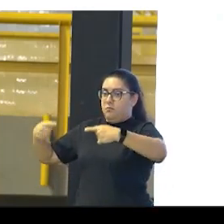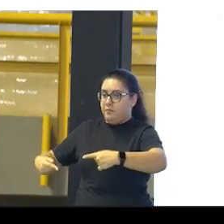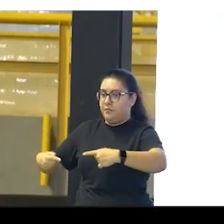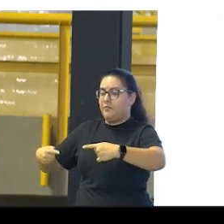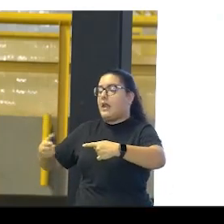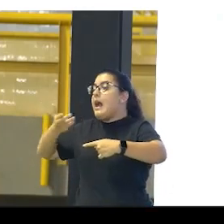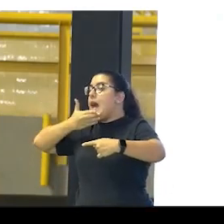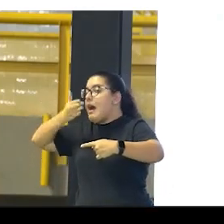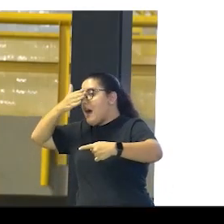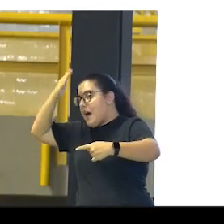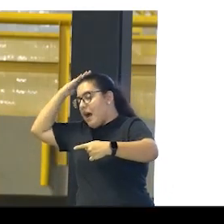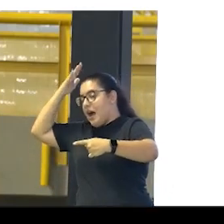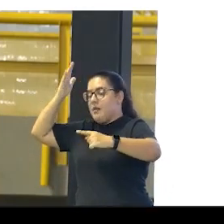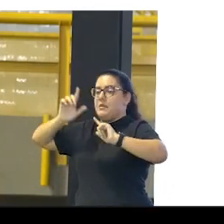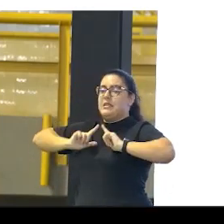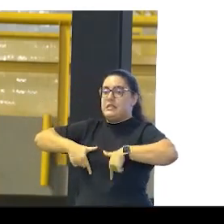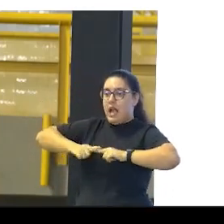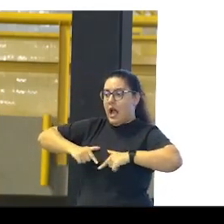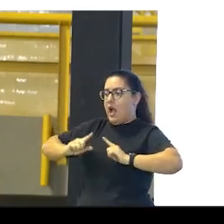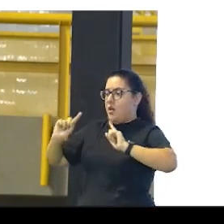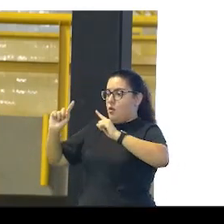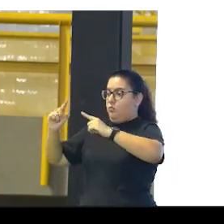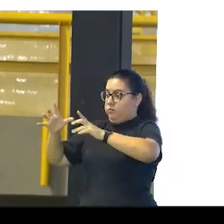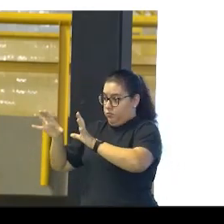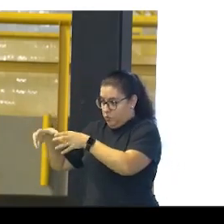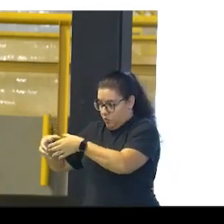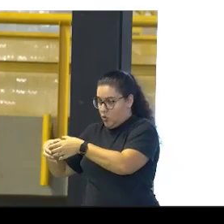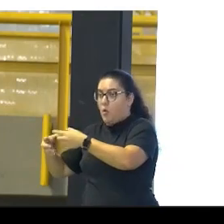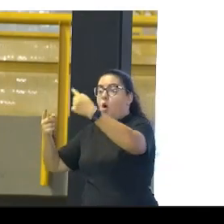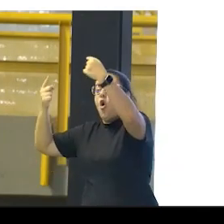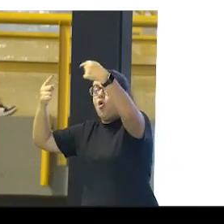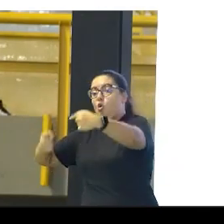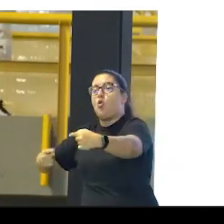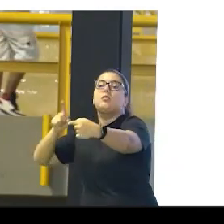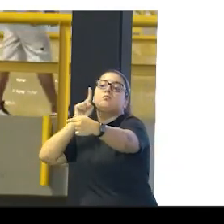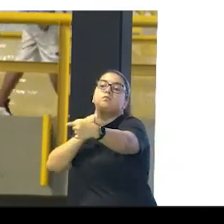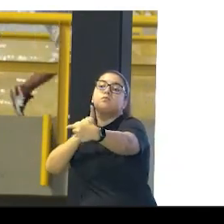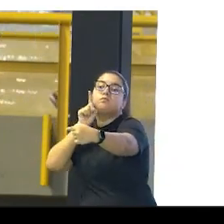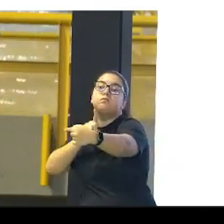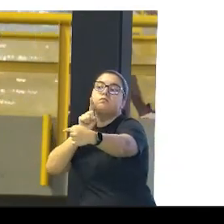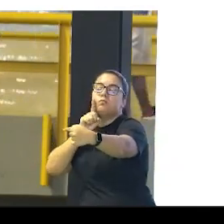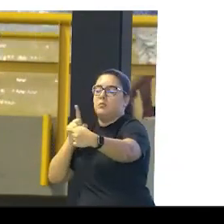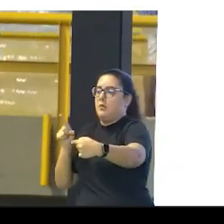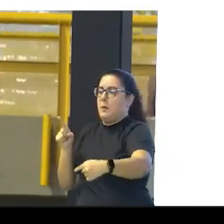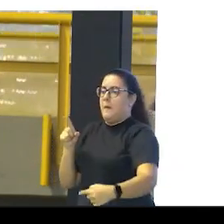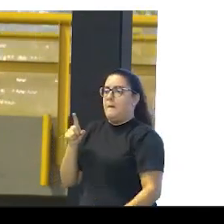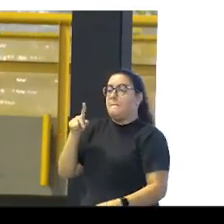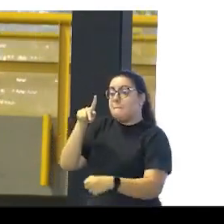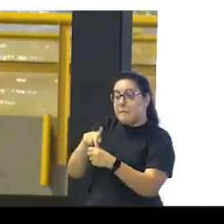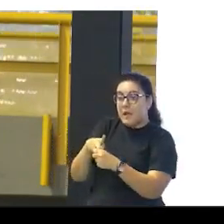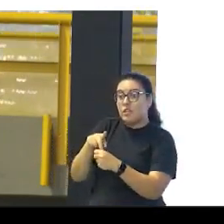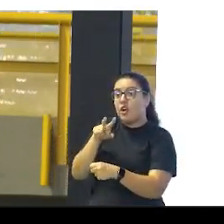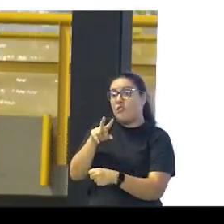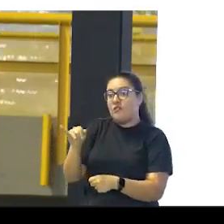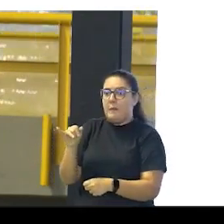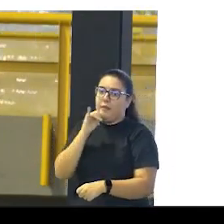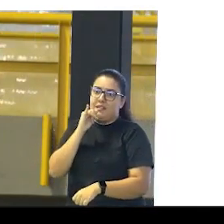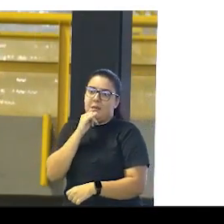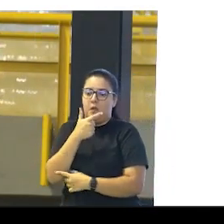árabes e israelenses, com os Estados Unidos pelo meio, que petróleo acabaria na virada do